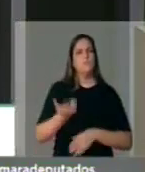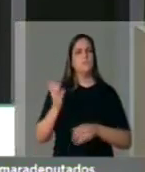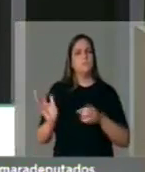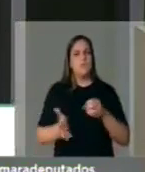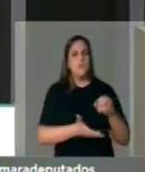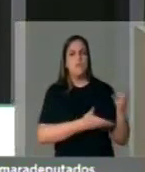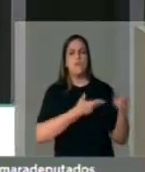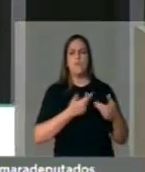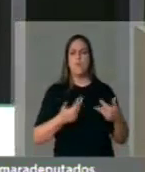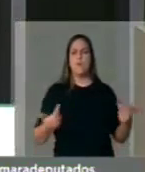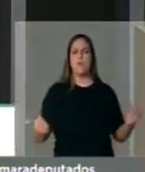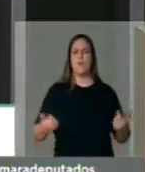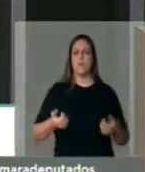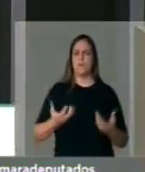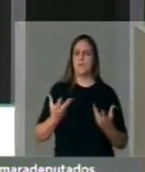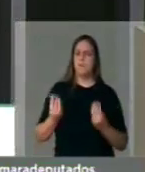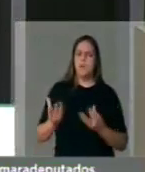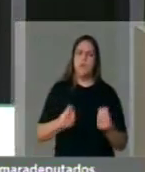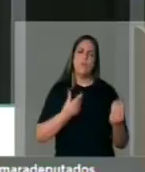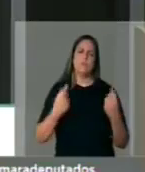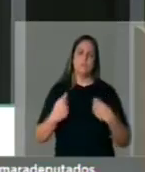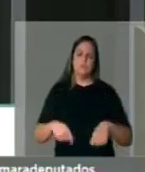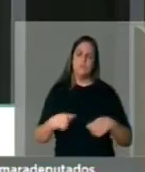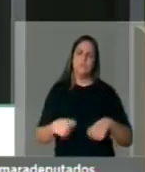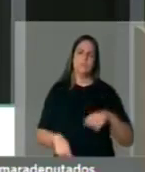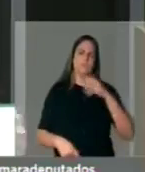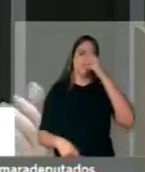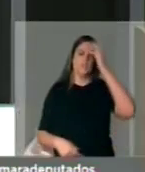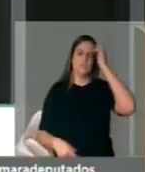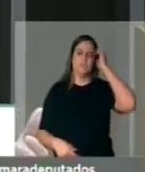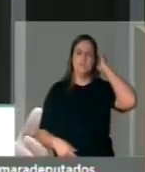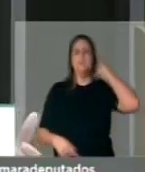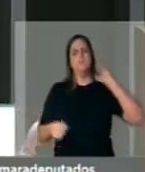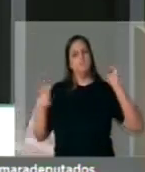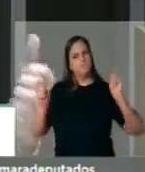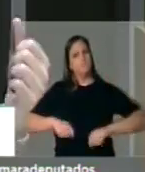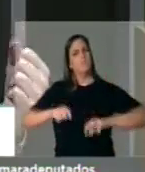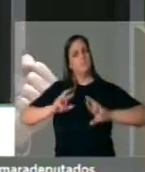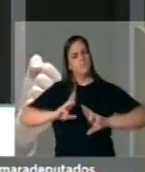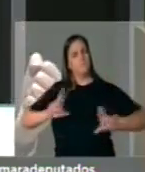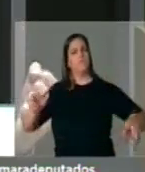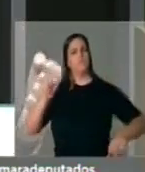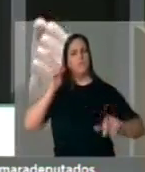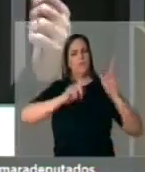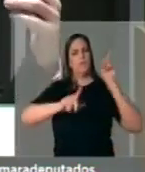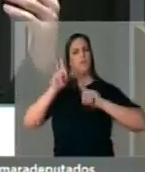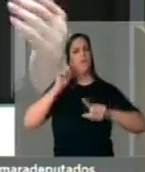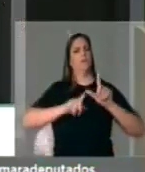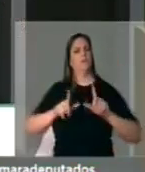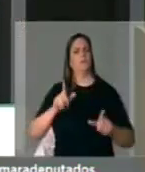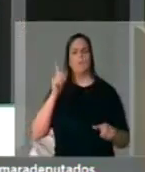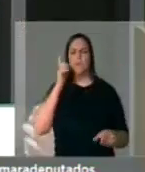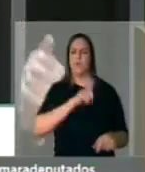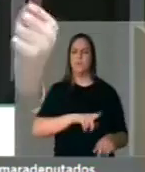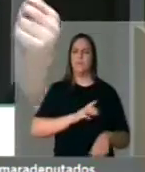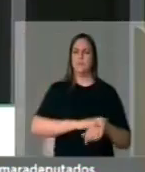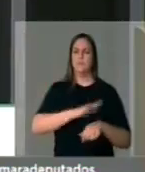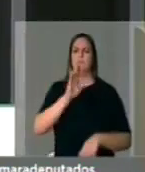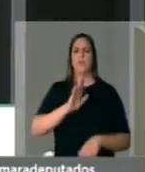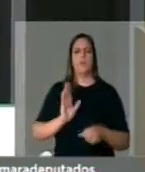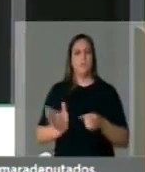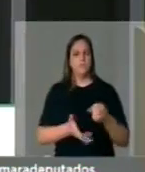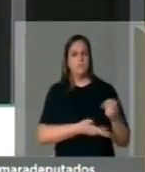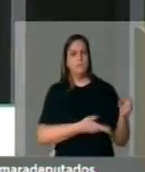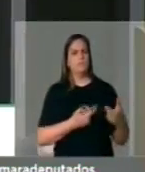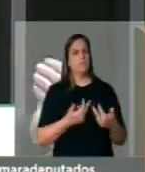escala maior e efetivamente fazer a diferença para que se possa ter mais produção,